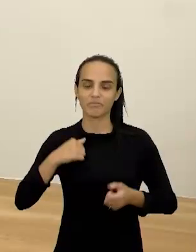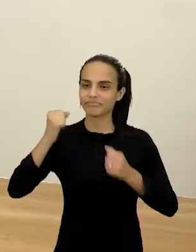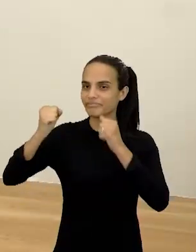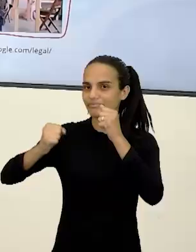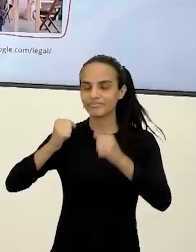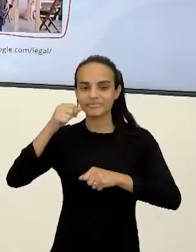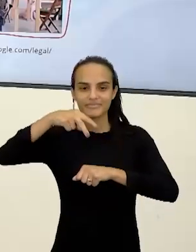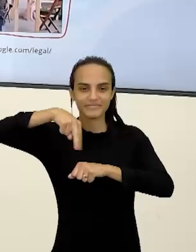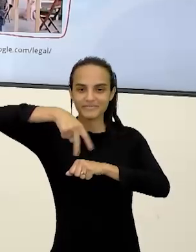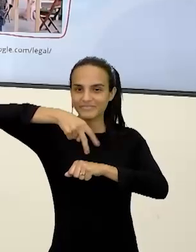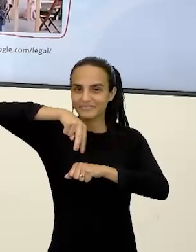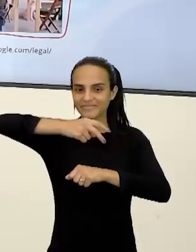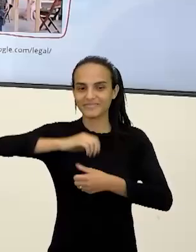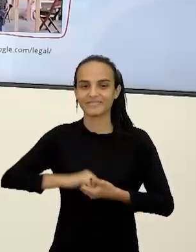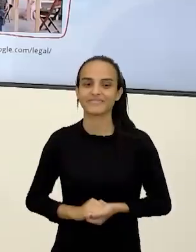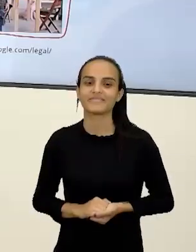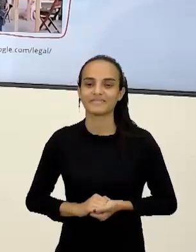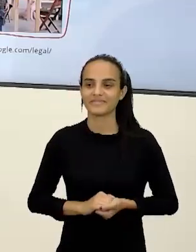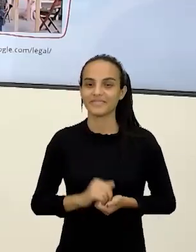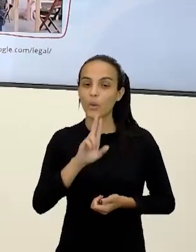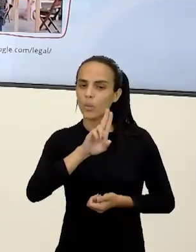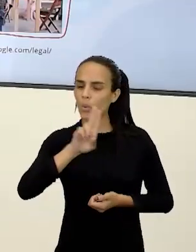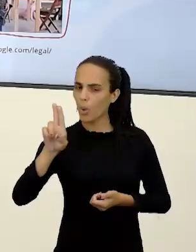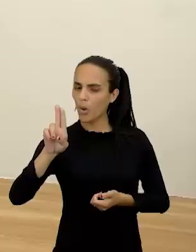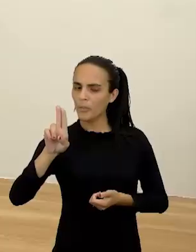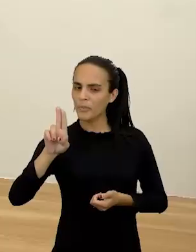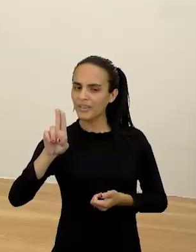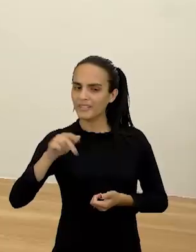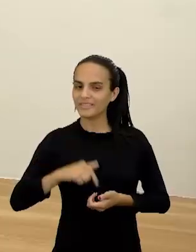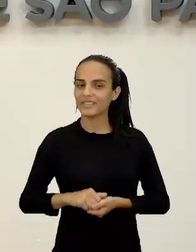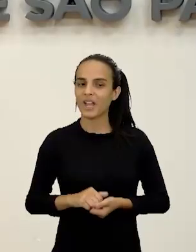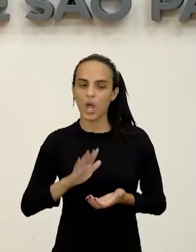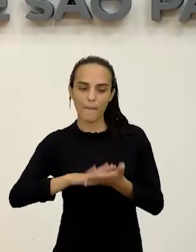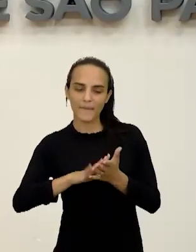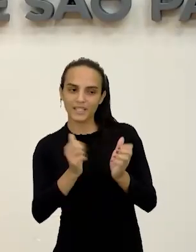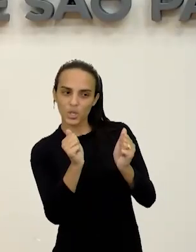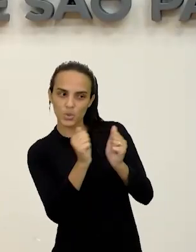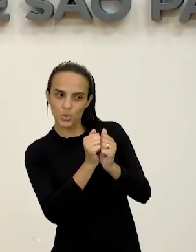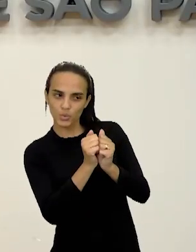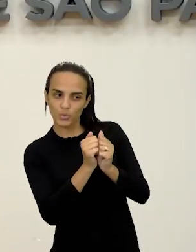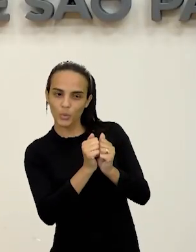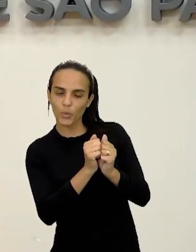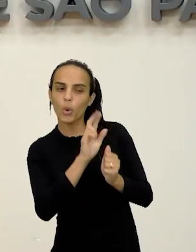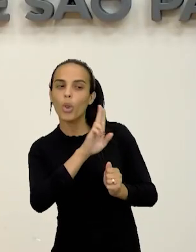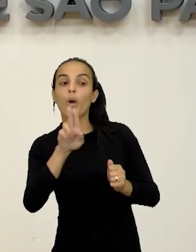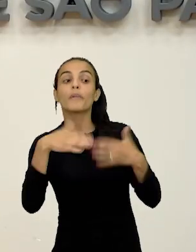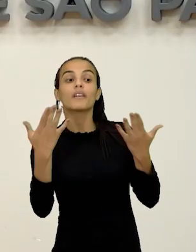Enfim, e aí a gente decidiu ter um nome. Que nome que você quer pra nossa banda?